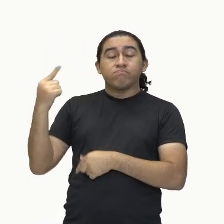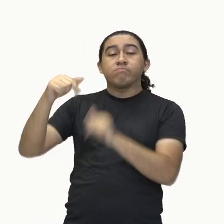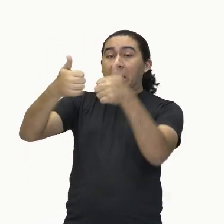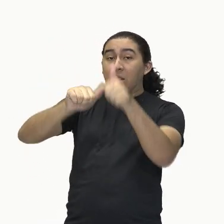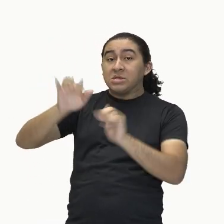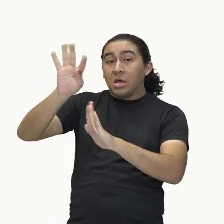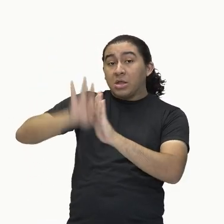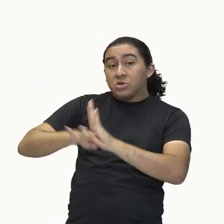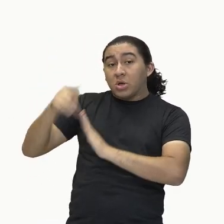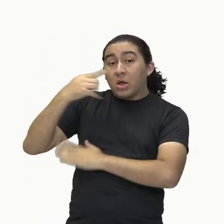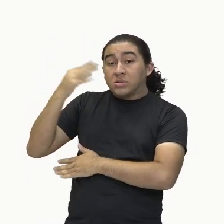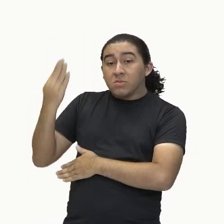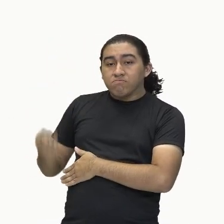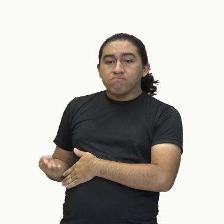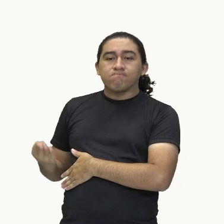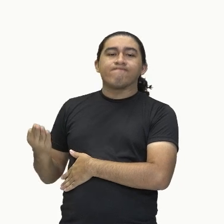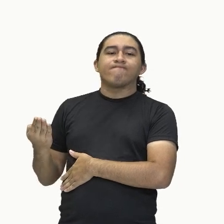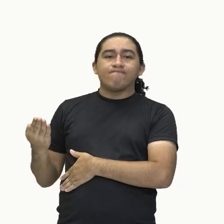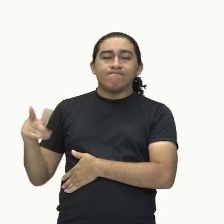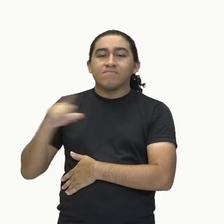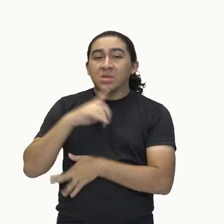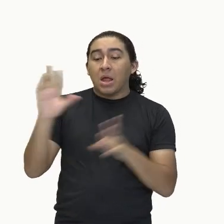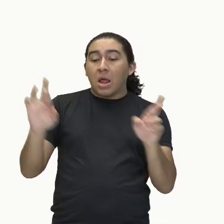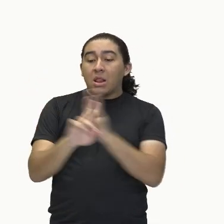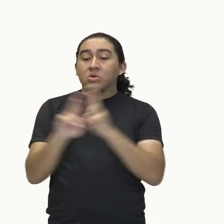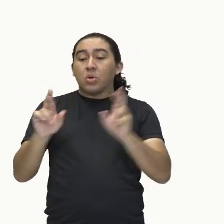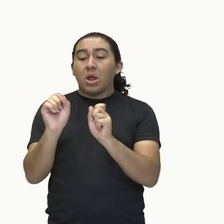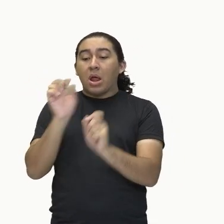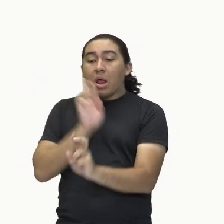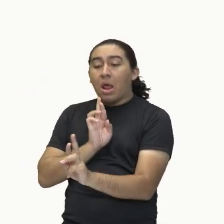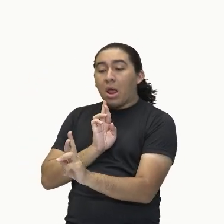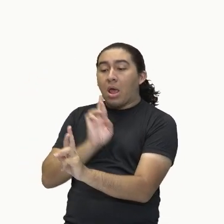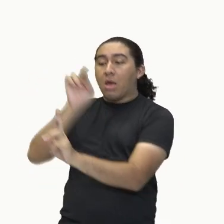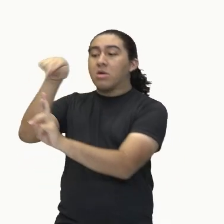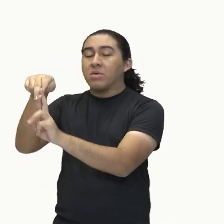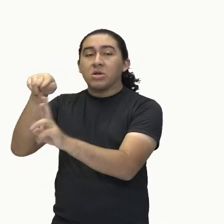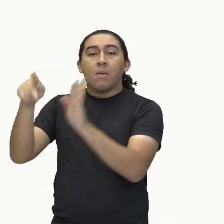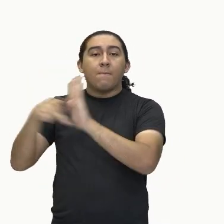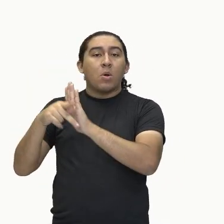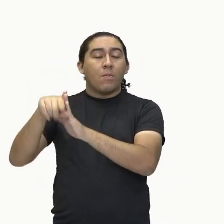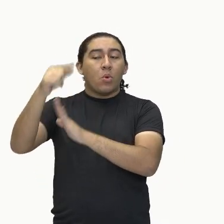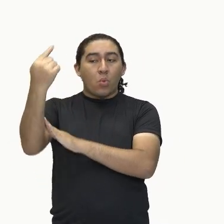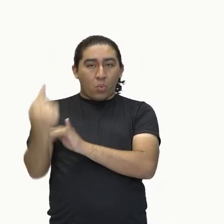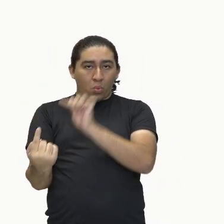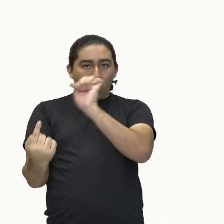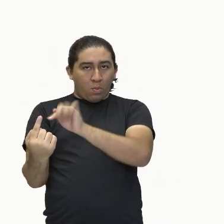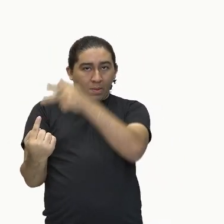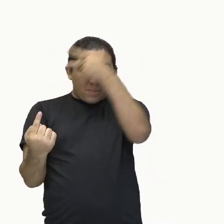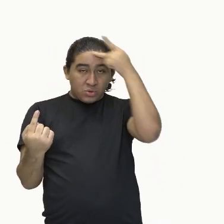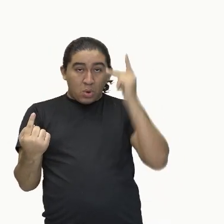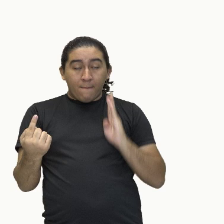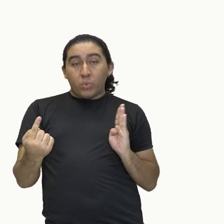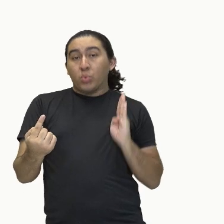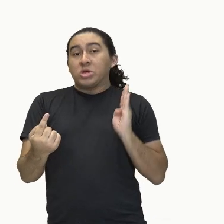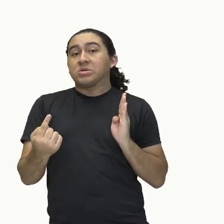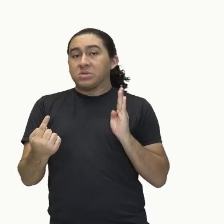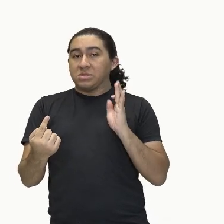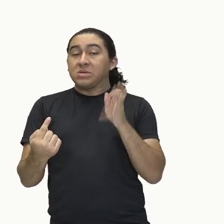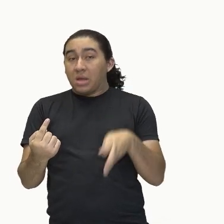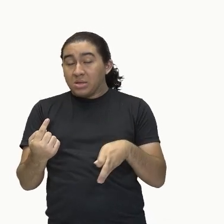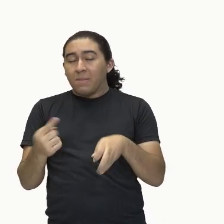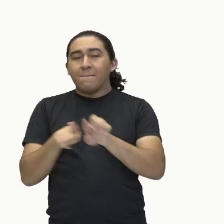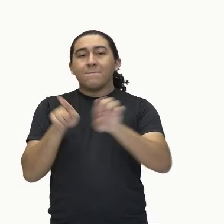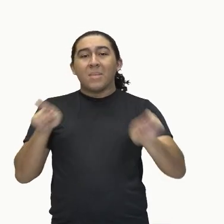que ele se relaciona, ou seja, ele é escrito para um burguês, certo? E